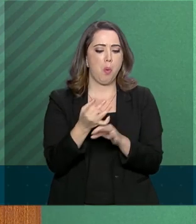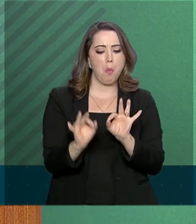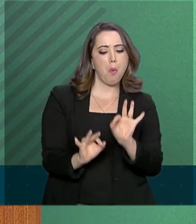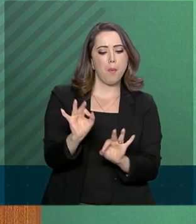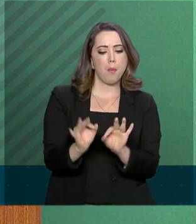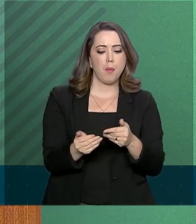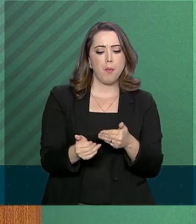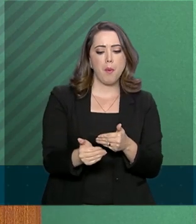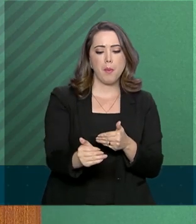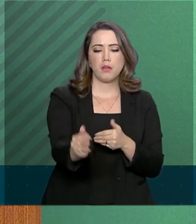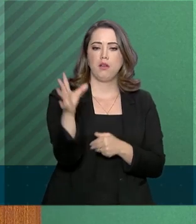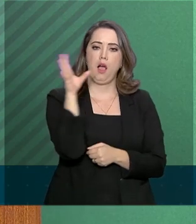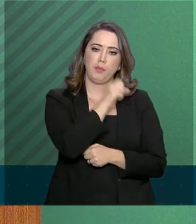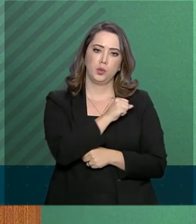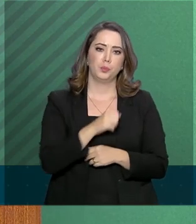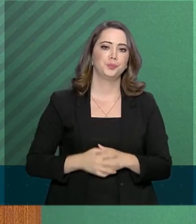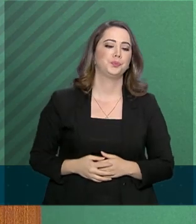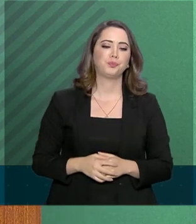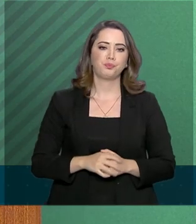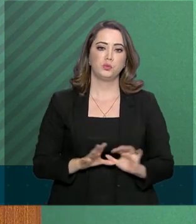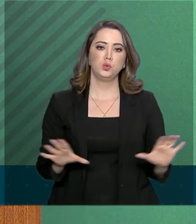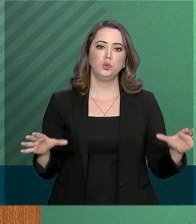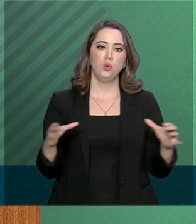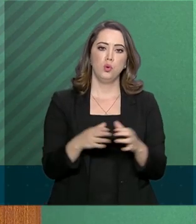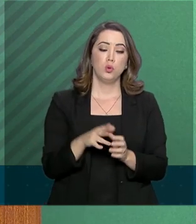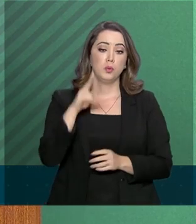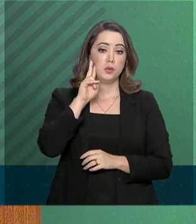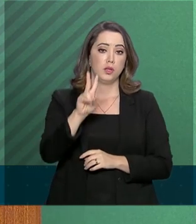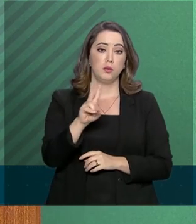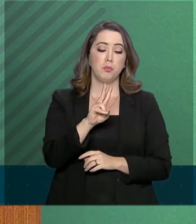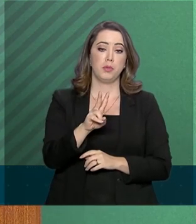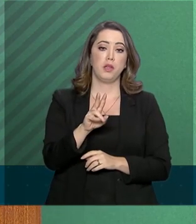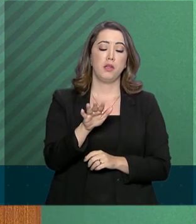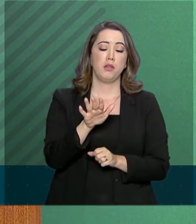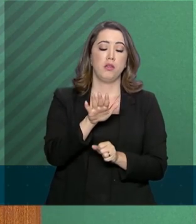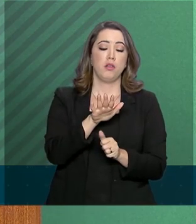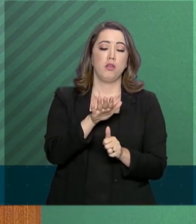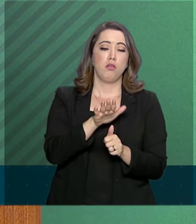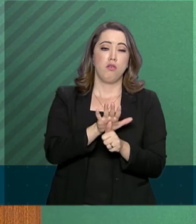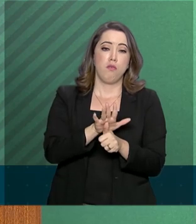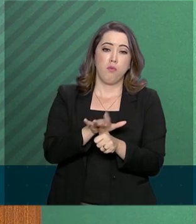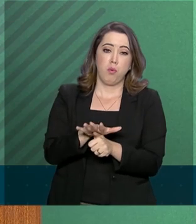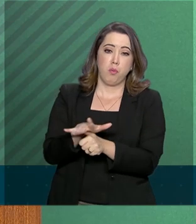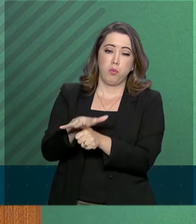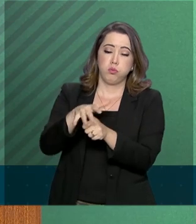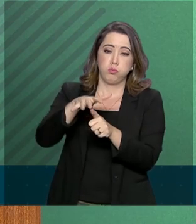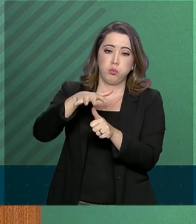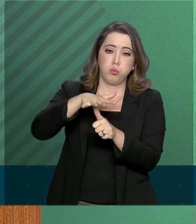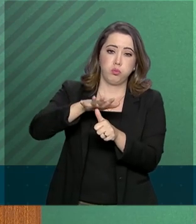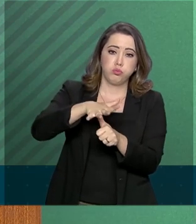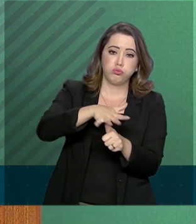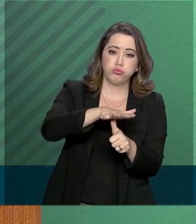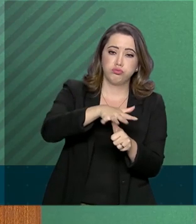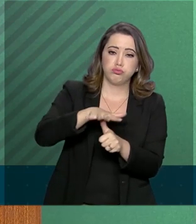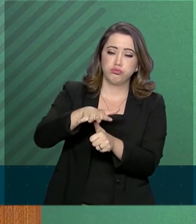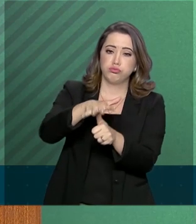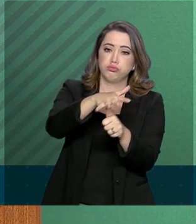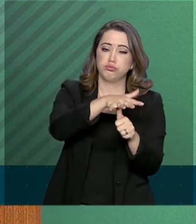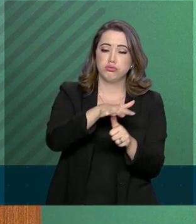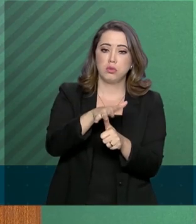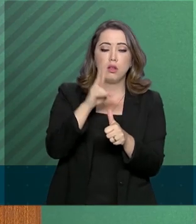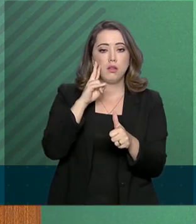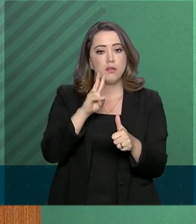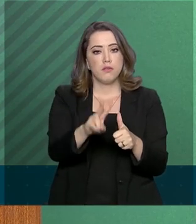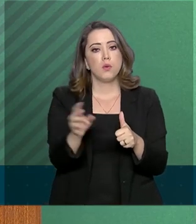a comitiva também sobrevoa nova ponte do guaíba com previsão de conclusão no